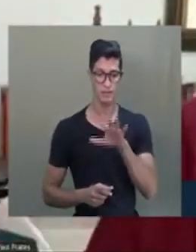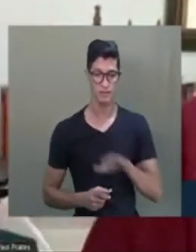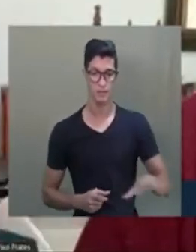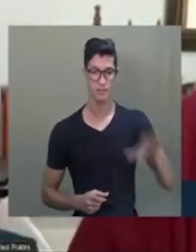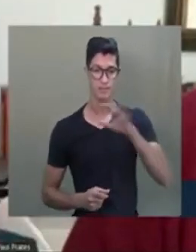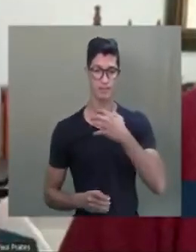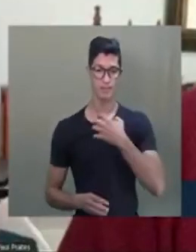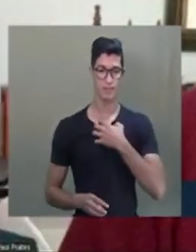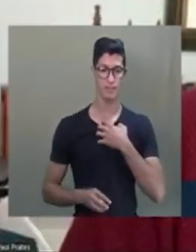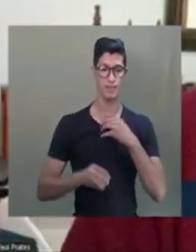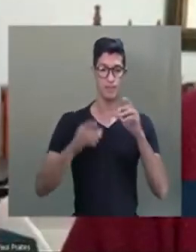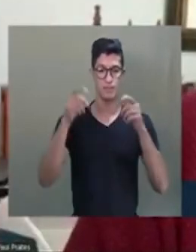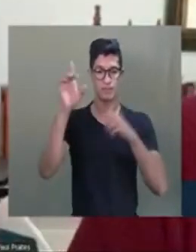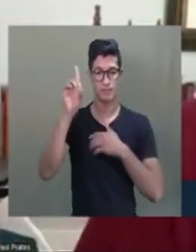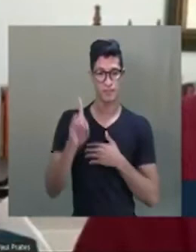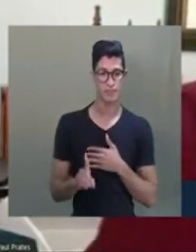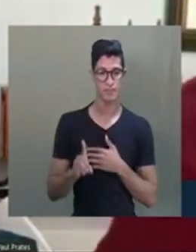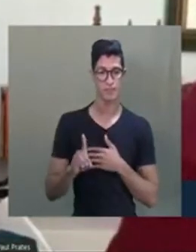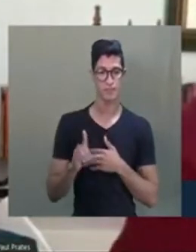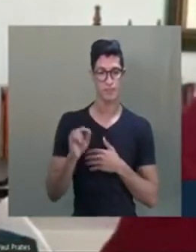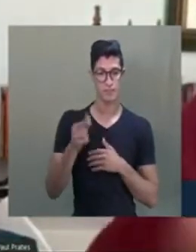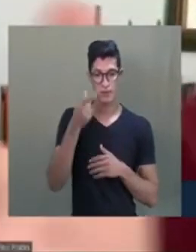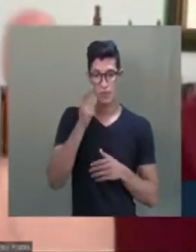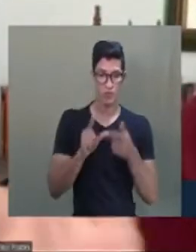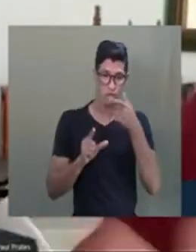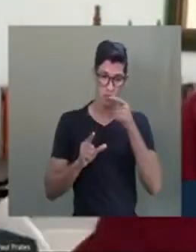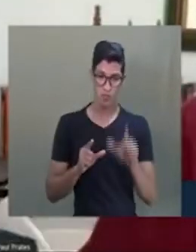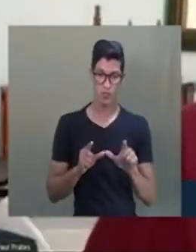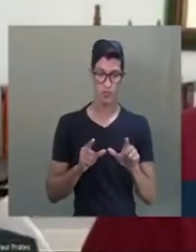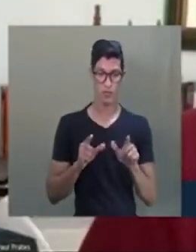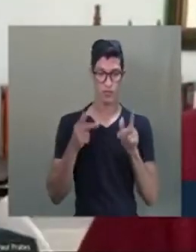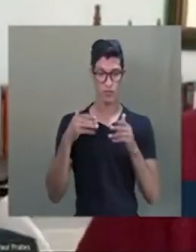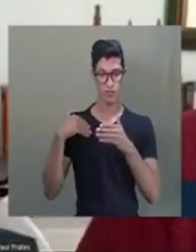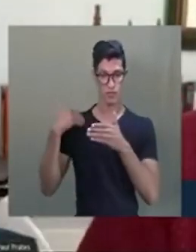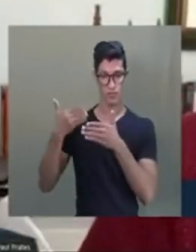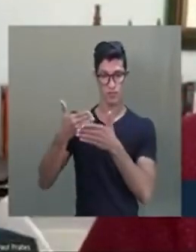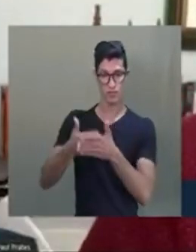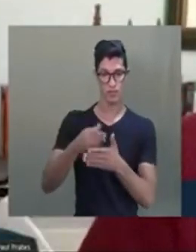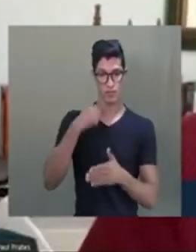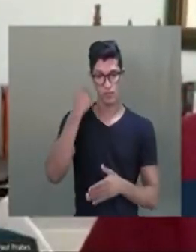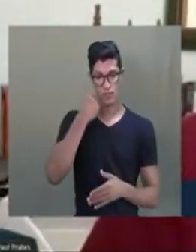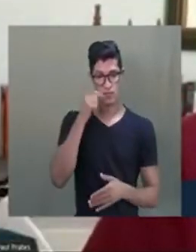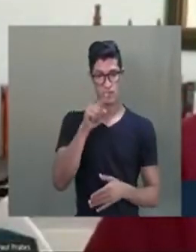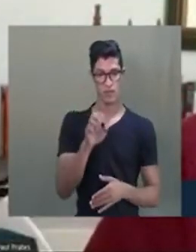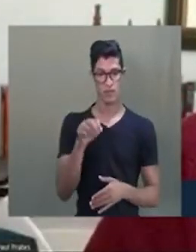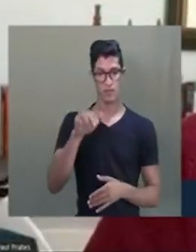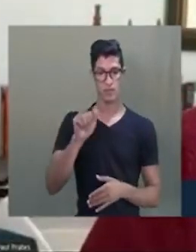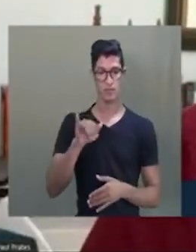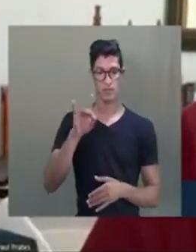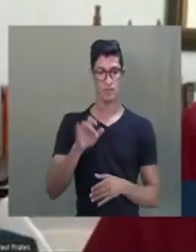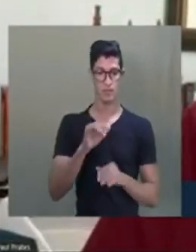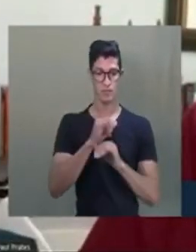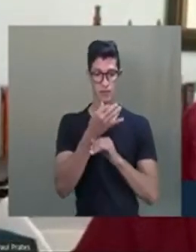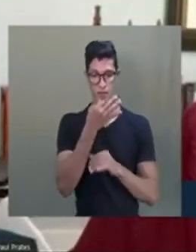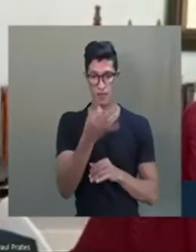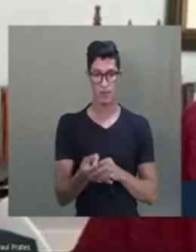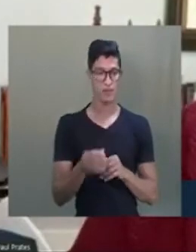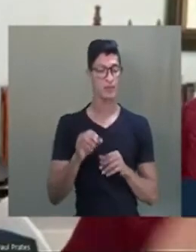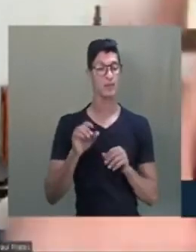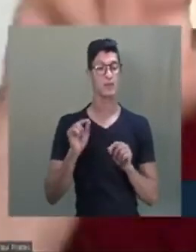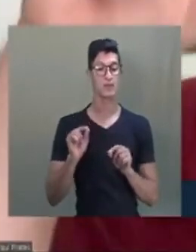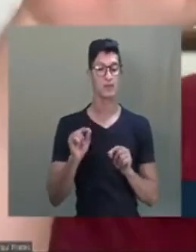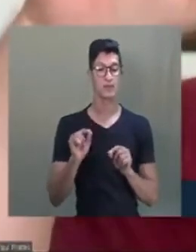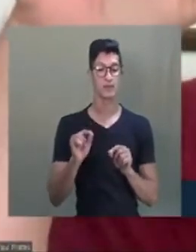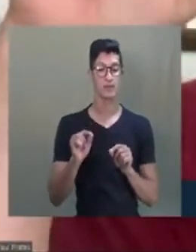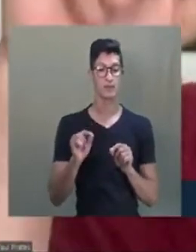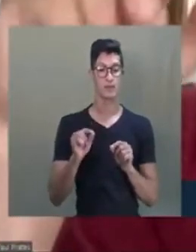o sentido de um direito que foi conquistado, como um histórico que a senadora Zenaide descreveu, e o argumento ser